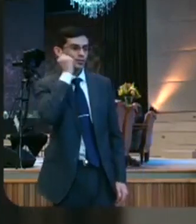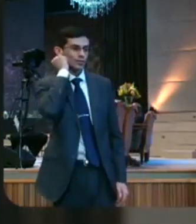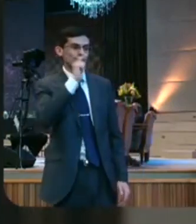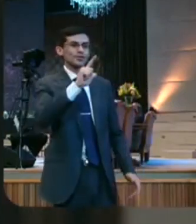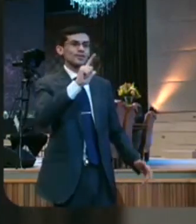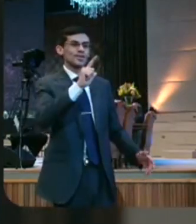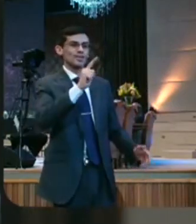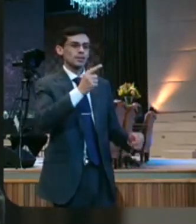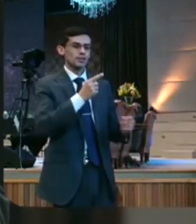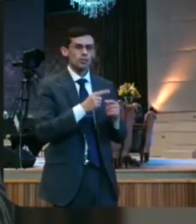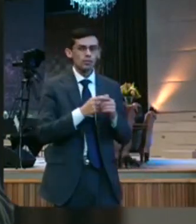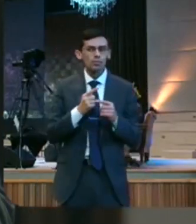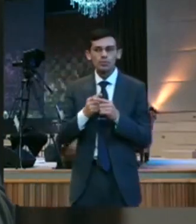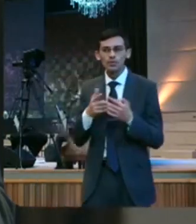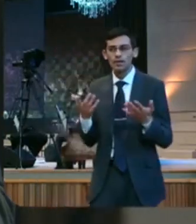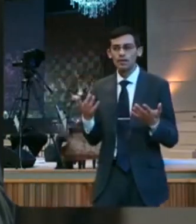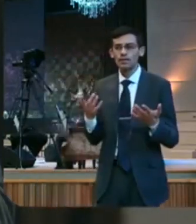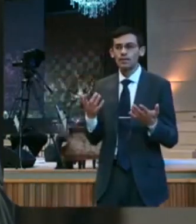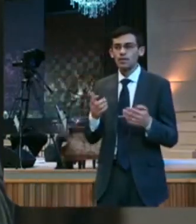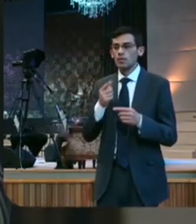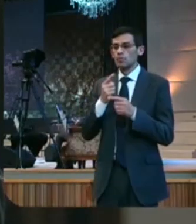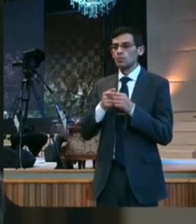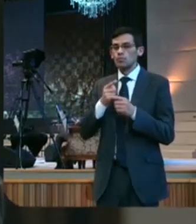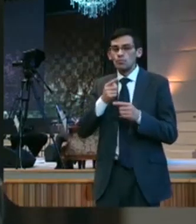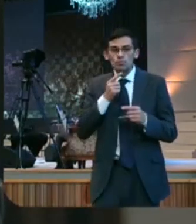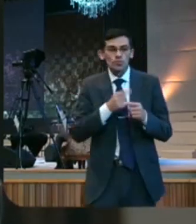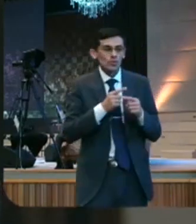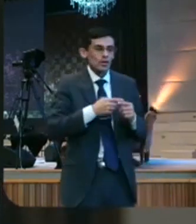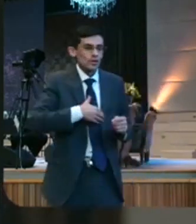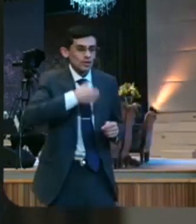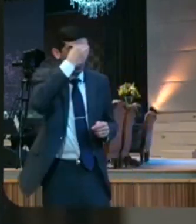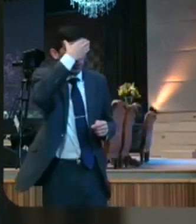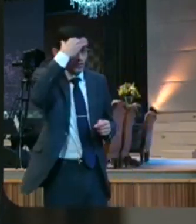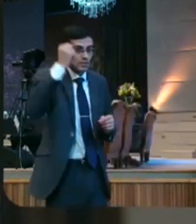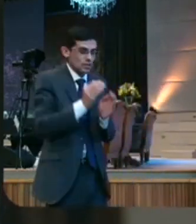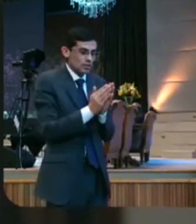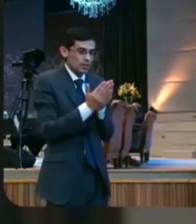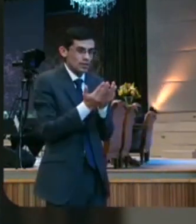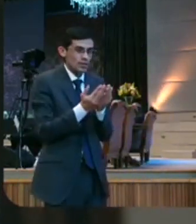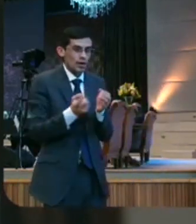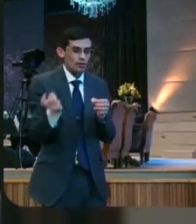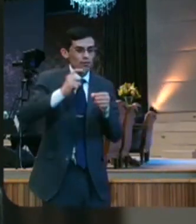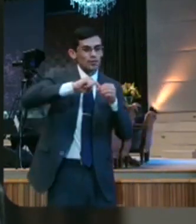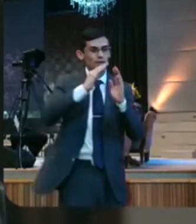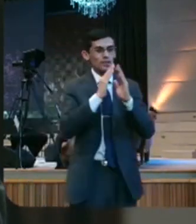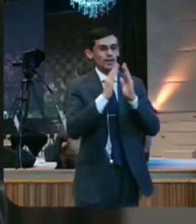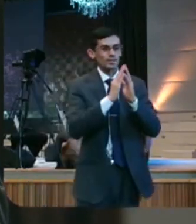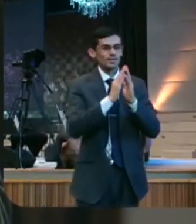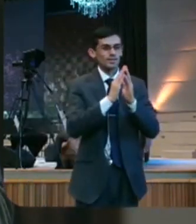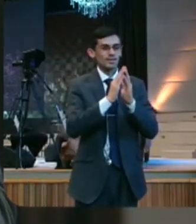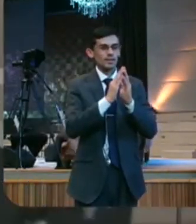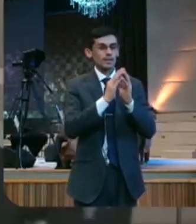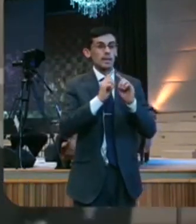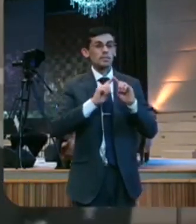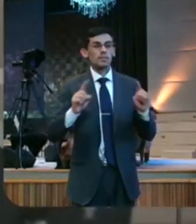hein? Eu falei: por quê, tio? Porque eu esqueci minha carteira, tive que voltar para casa. Naquela hora eu já falei: